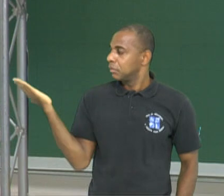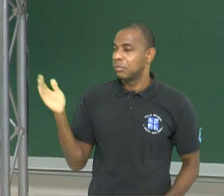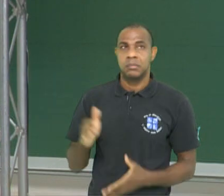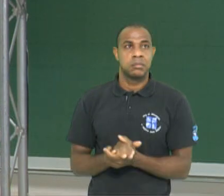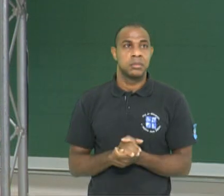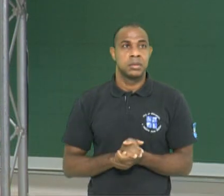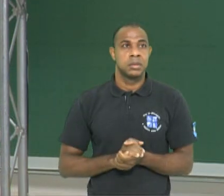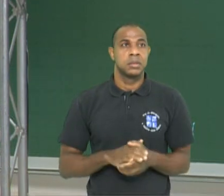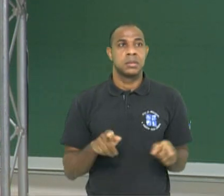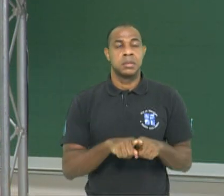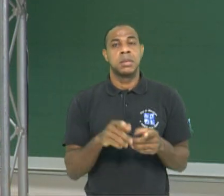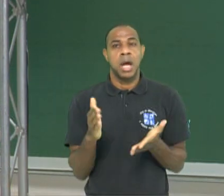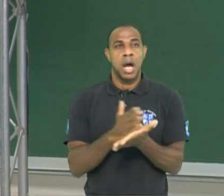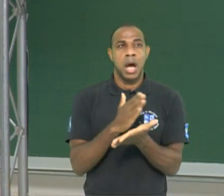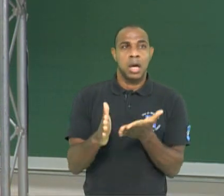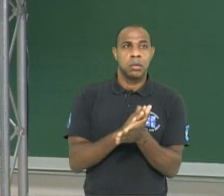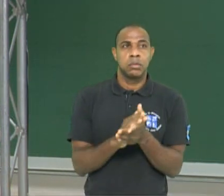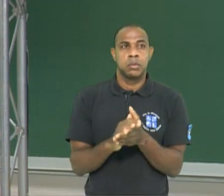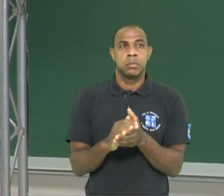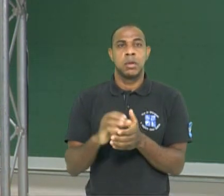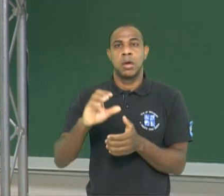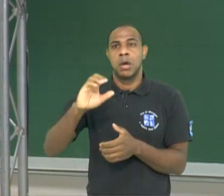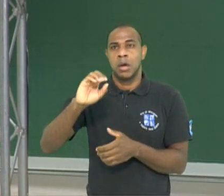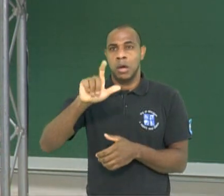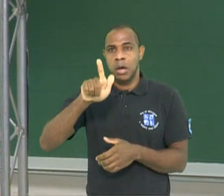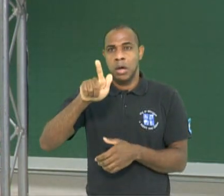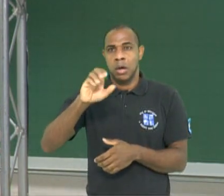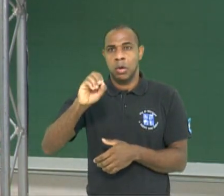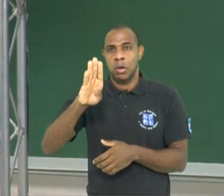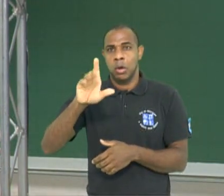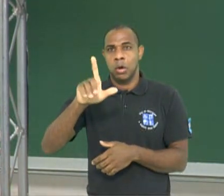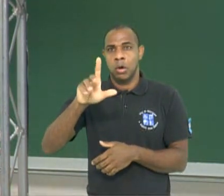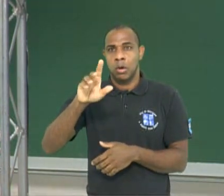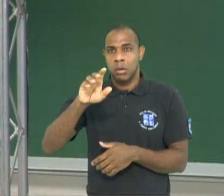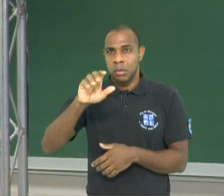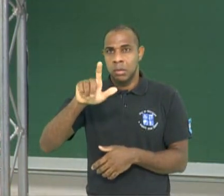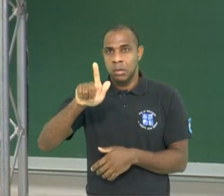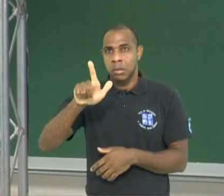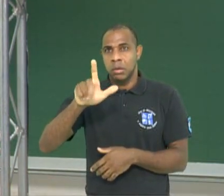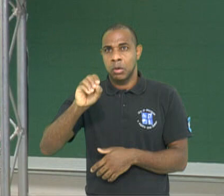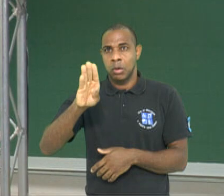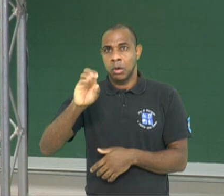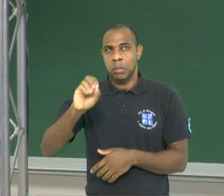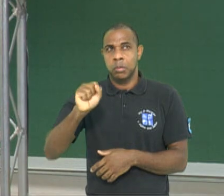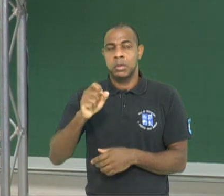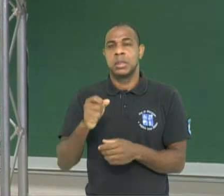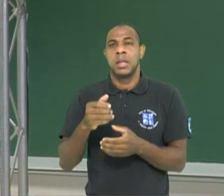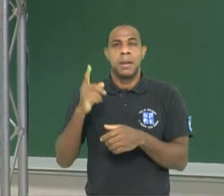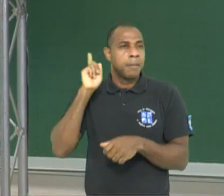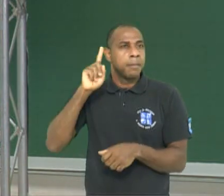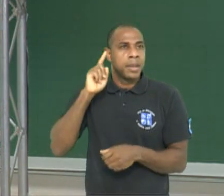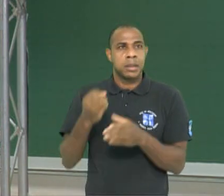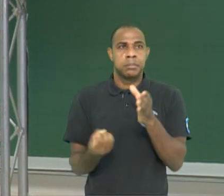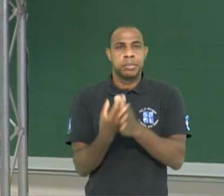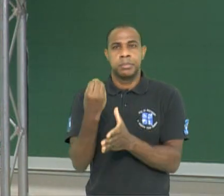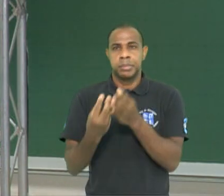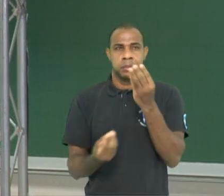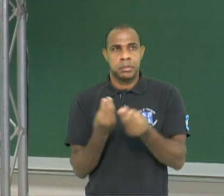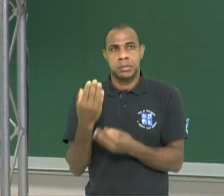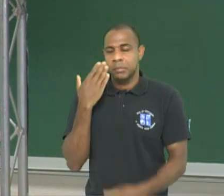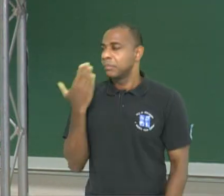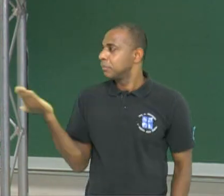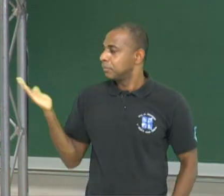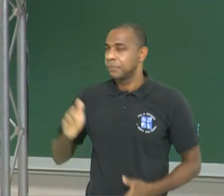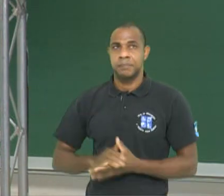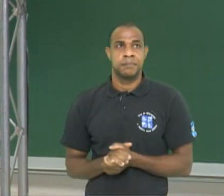formando aqui alguns glóbulos brancos, né, e hemácias e tudo mais, né? Então, de um modo geral, a gente vai ver com mais profundidade mais para